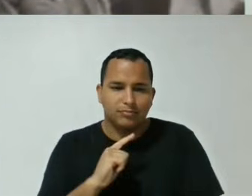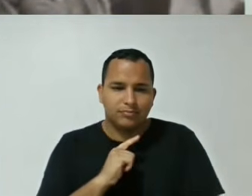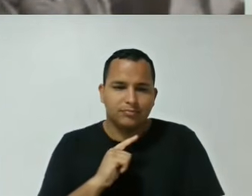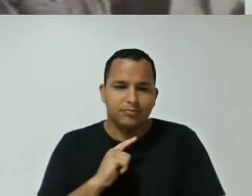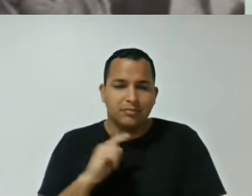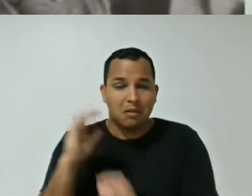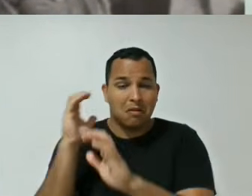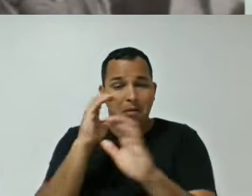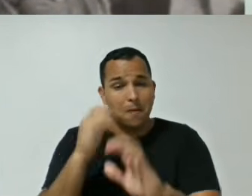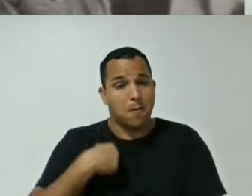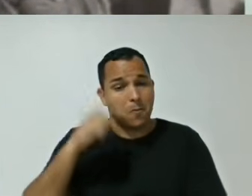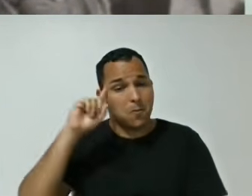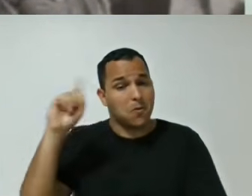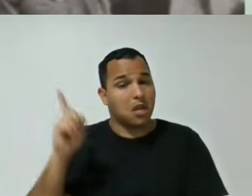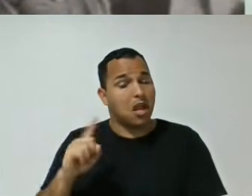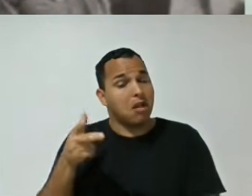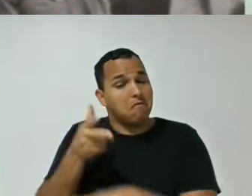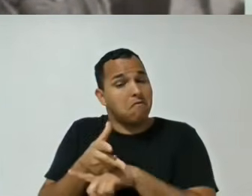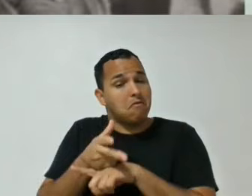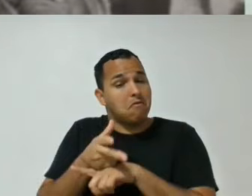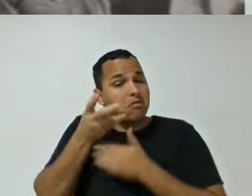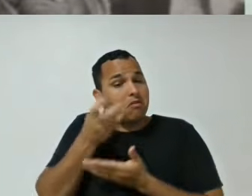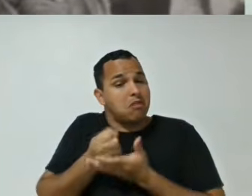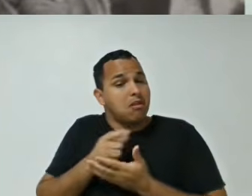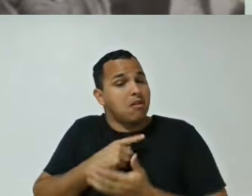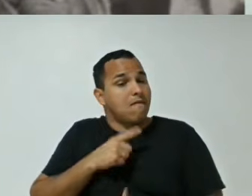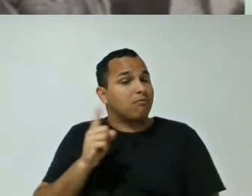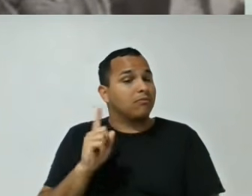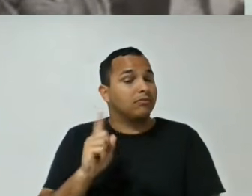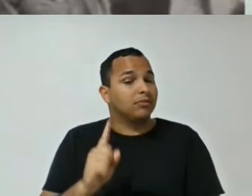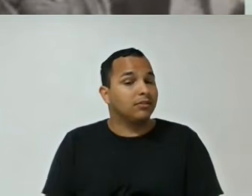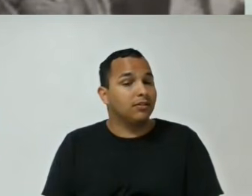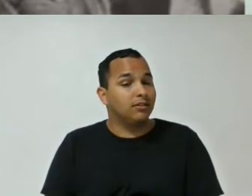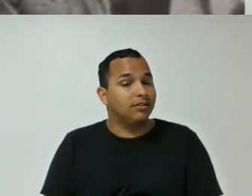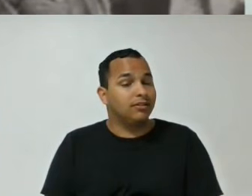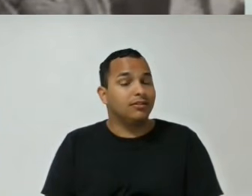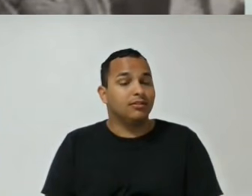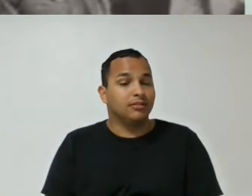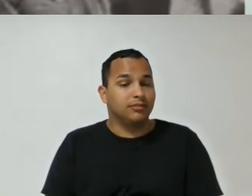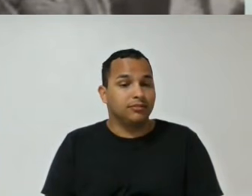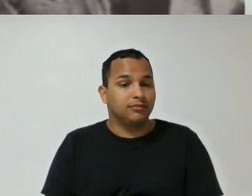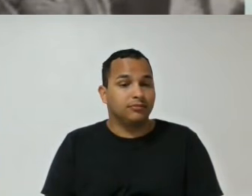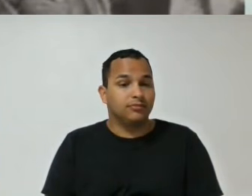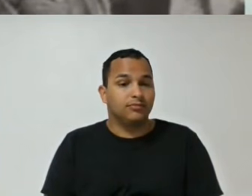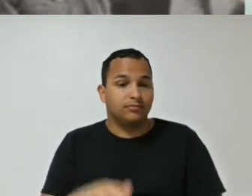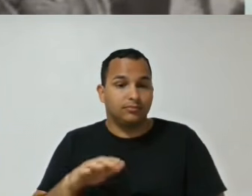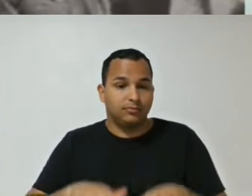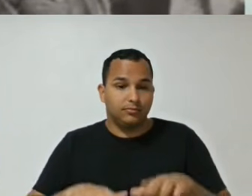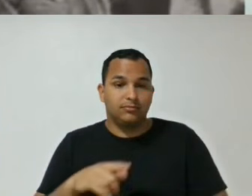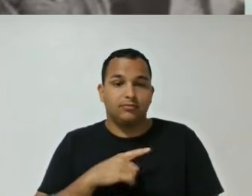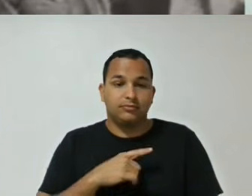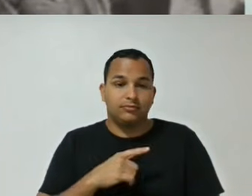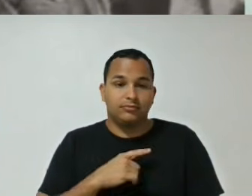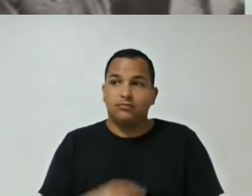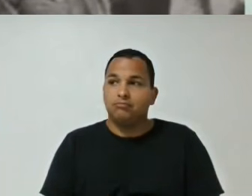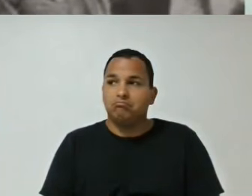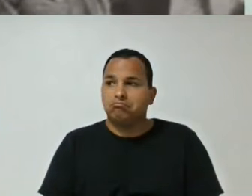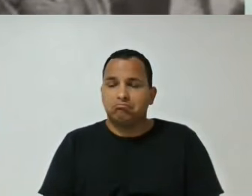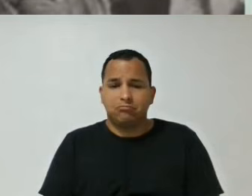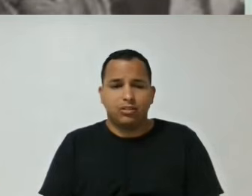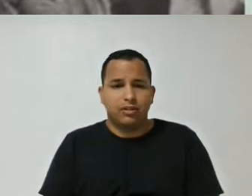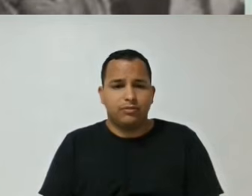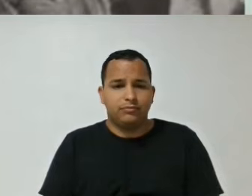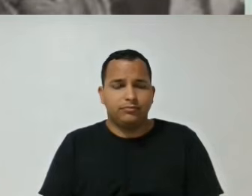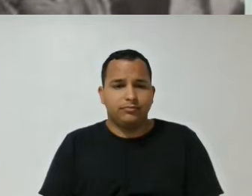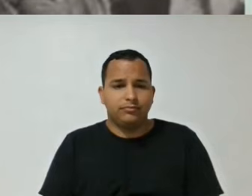filmar alguma coisa nossa lá. Será? Ah, eu Me vou lembro que procurar havia saber, uma viu? filmadora. Uma mini DV, né? Eu lembro